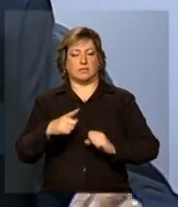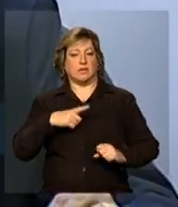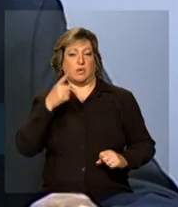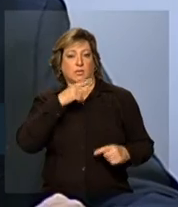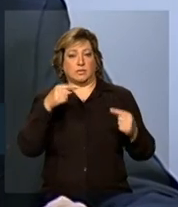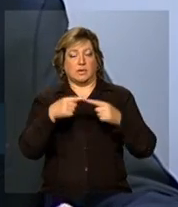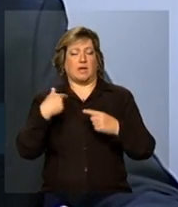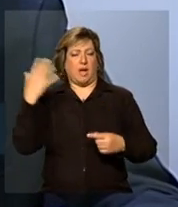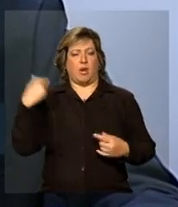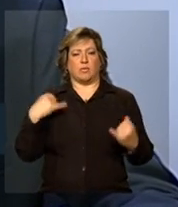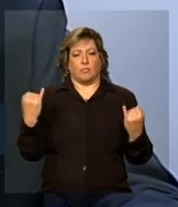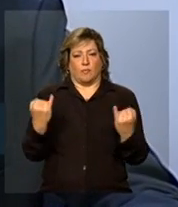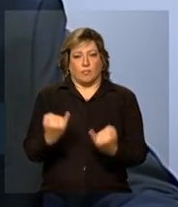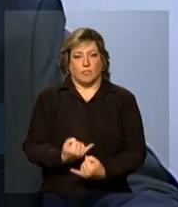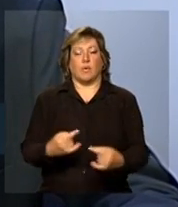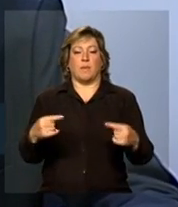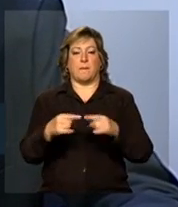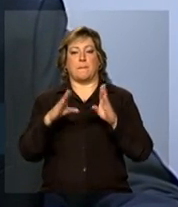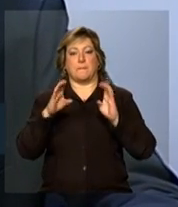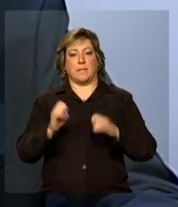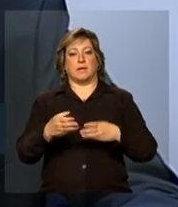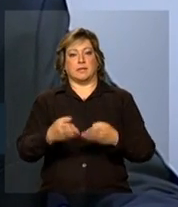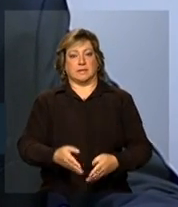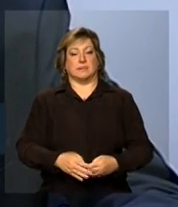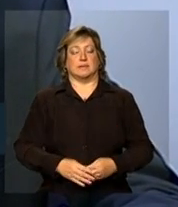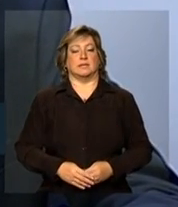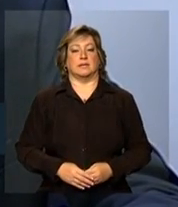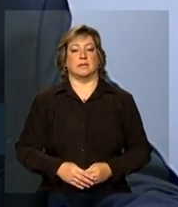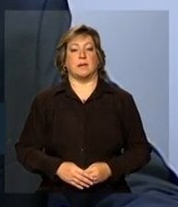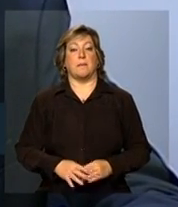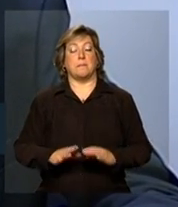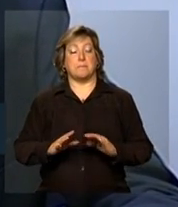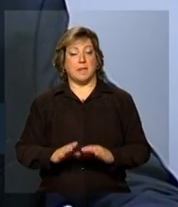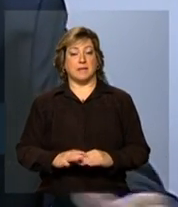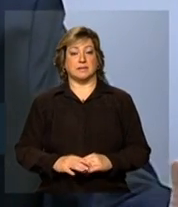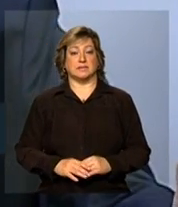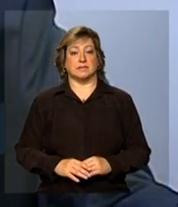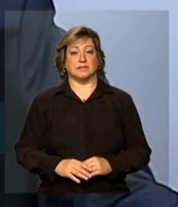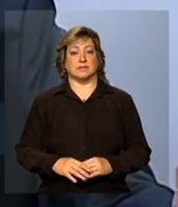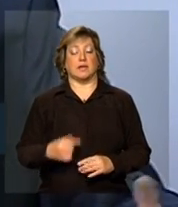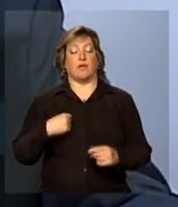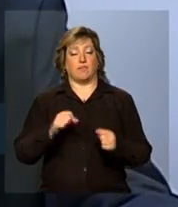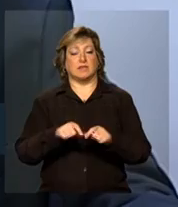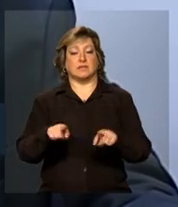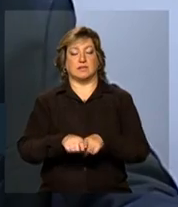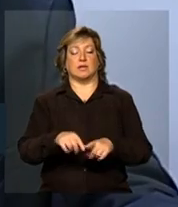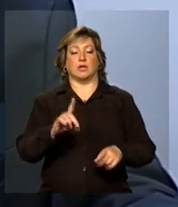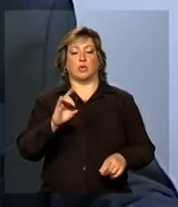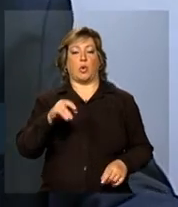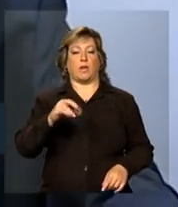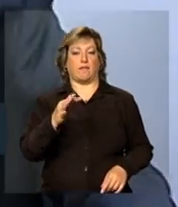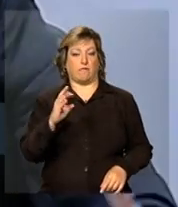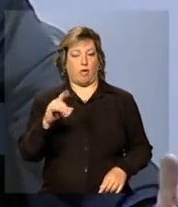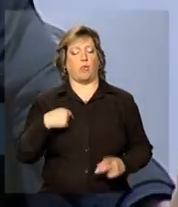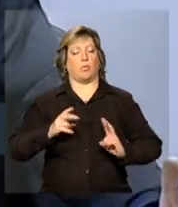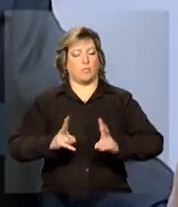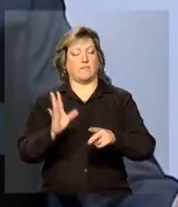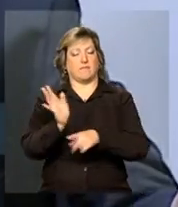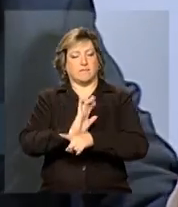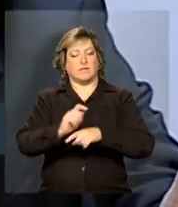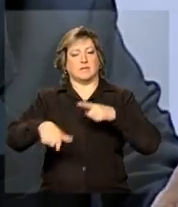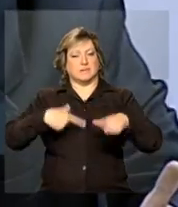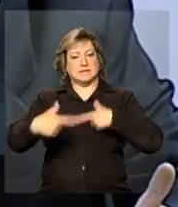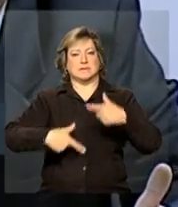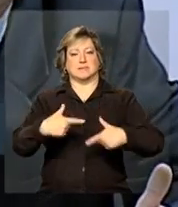certo, porque eu estava magrinho para a época, era bom para o personagem. Mas, e fiz Dona Flor, continuei fazendo. E eu estou